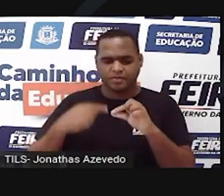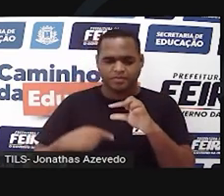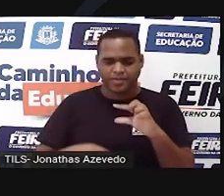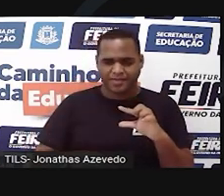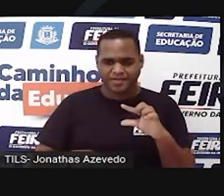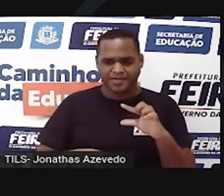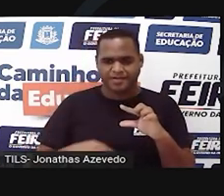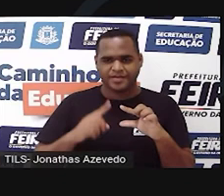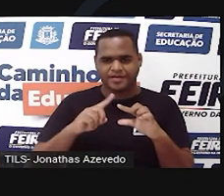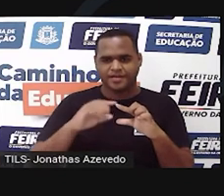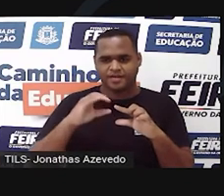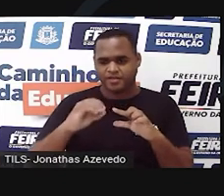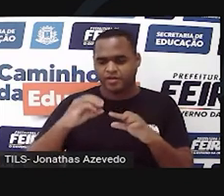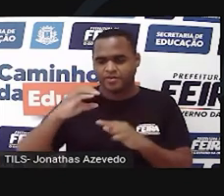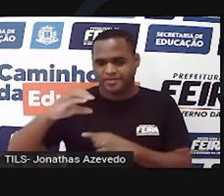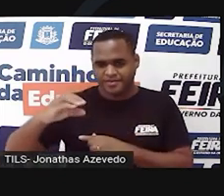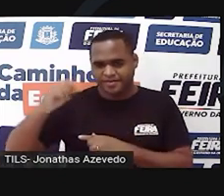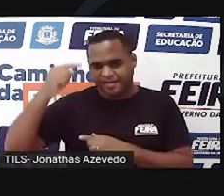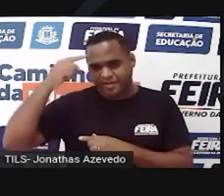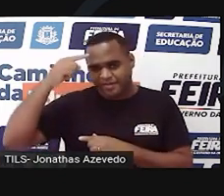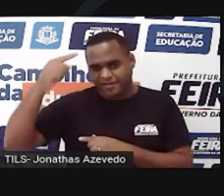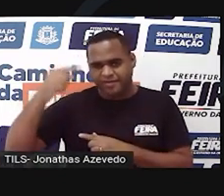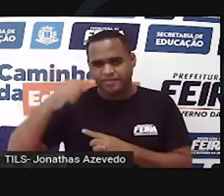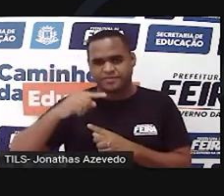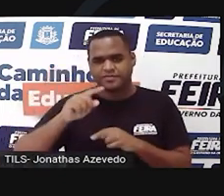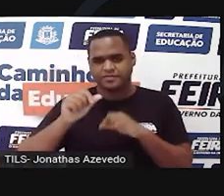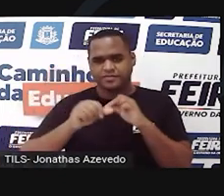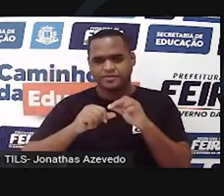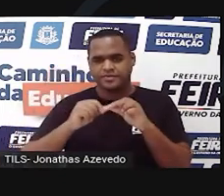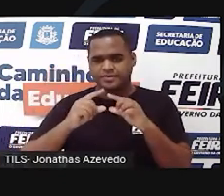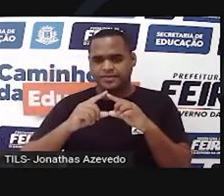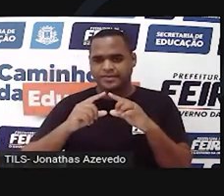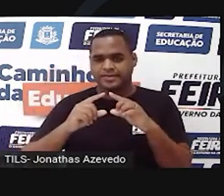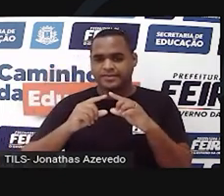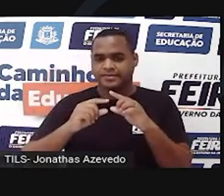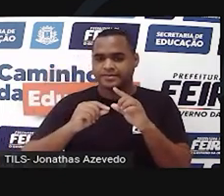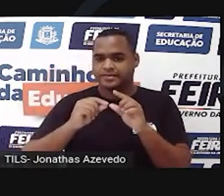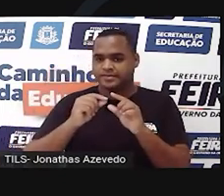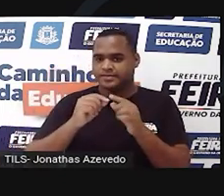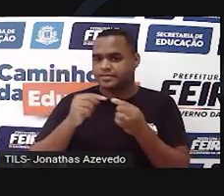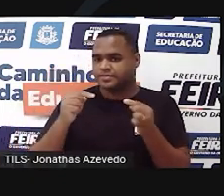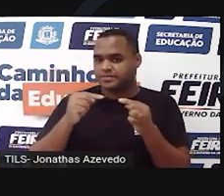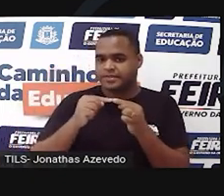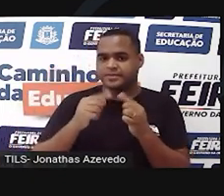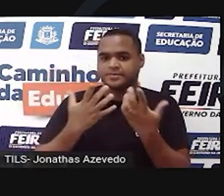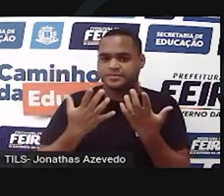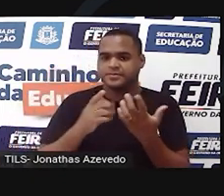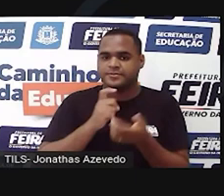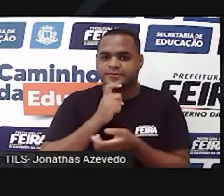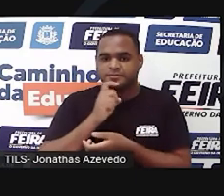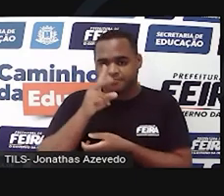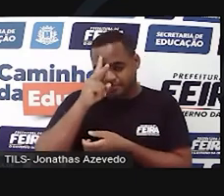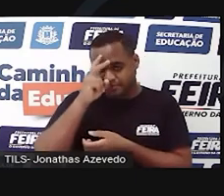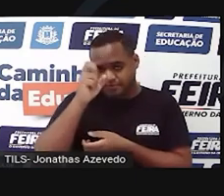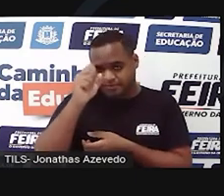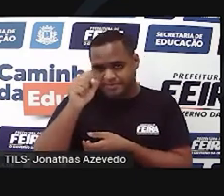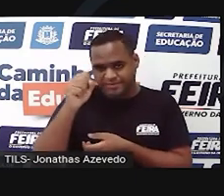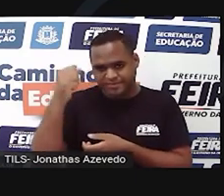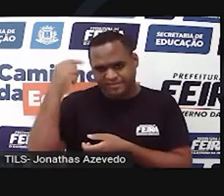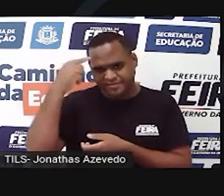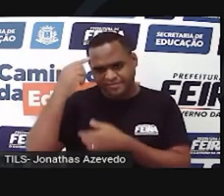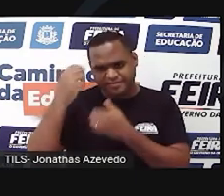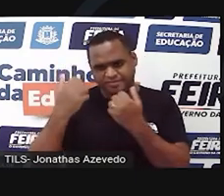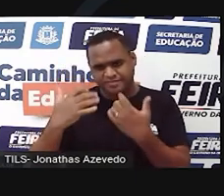graus Celsius, ela se transforma em pequenos bloquinhos de gelo. E, claro, isso acontece mais em